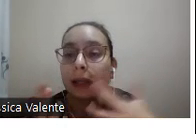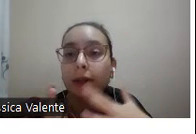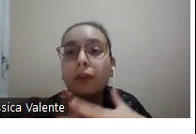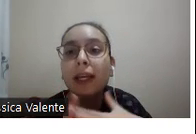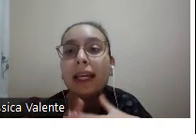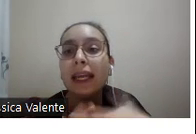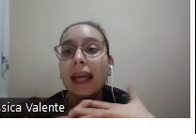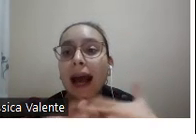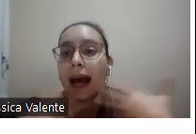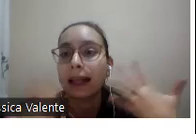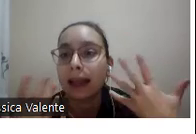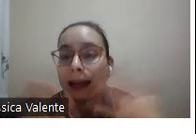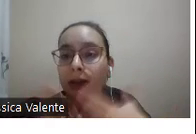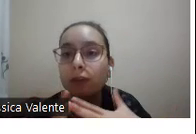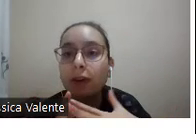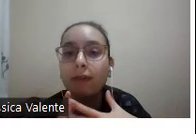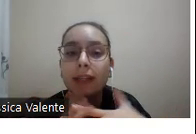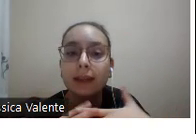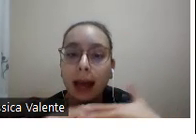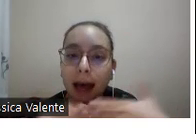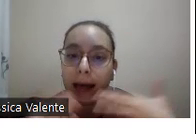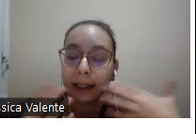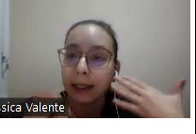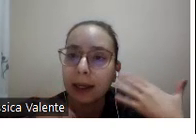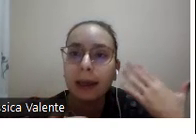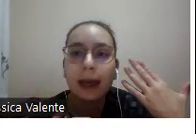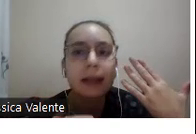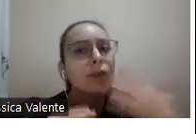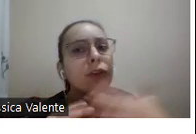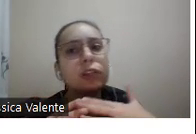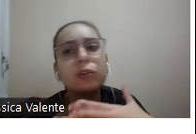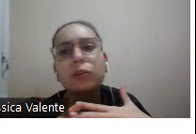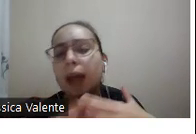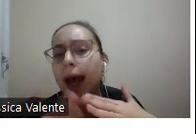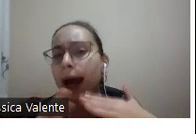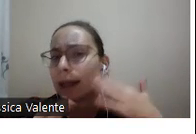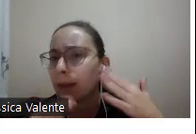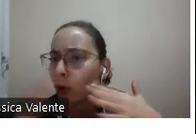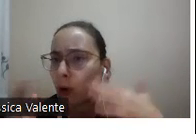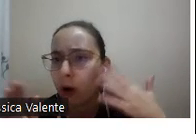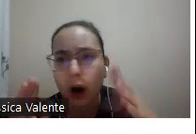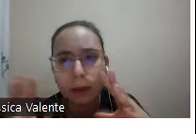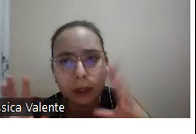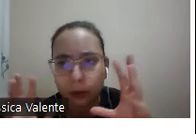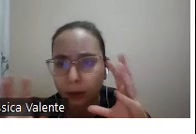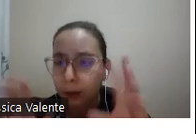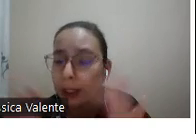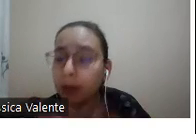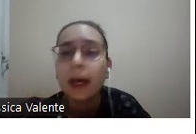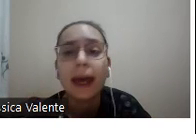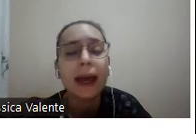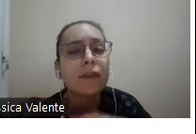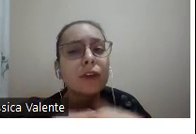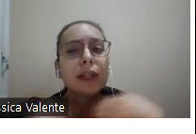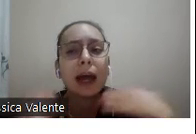natural, ela não foi criada, ela não foi inventada, ela não foi estruturada por homens de uma forma,